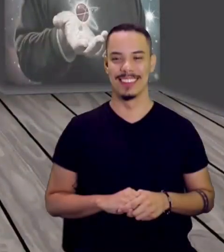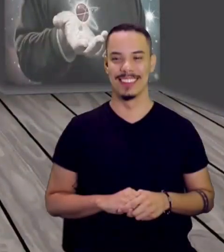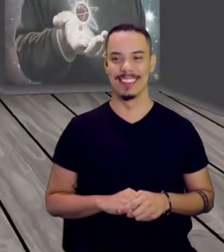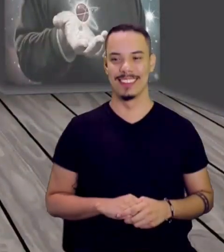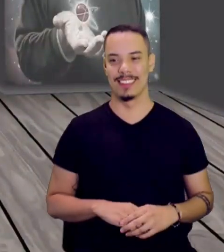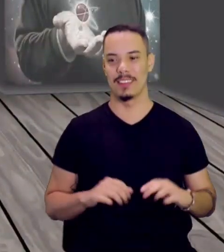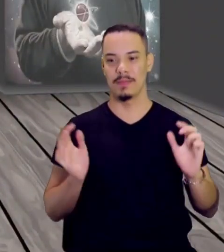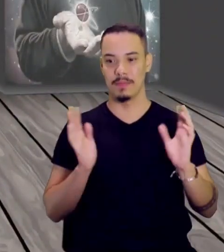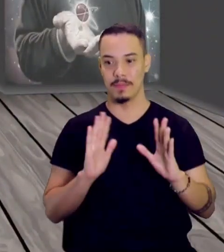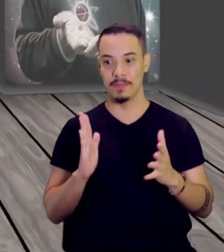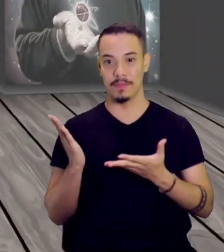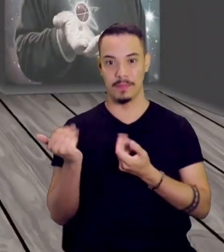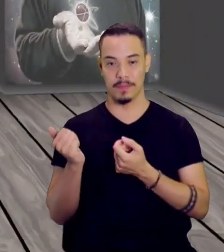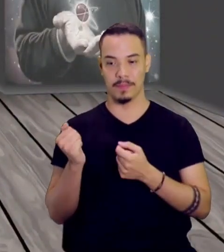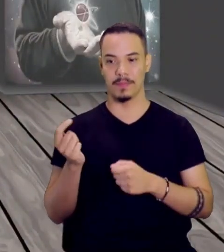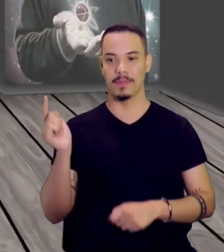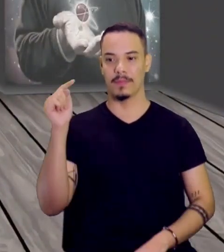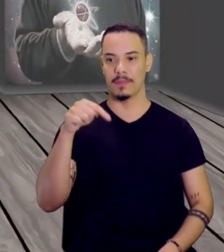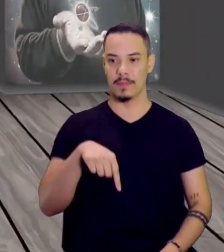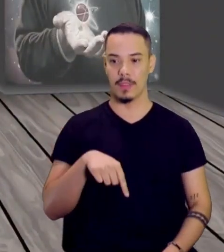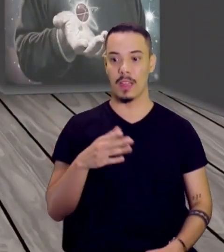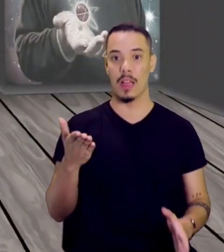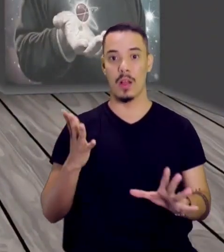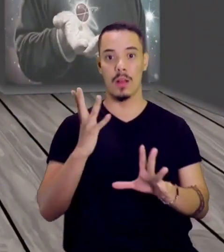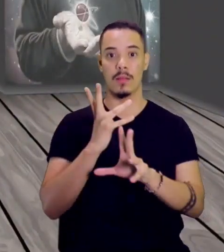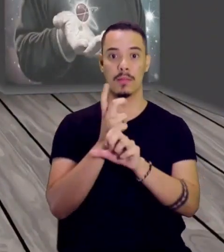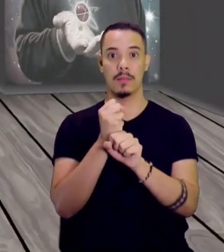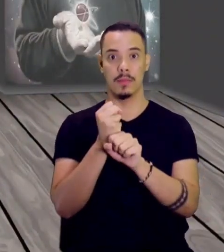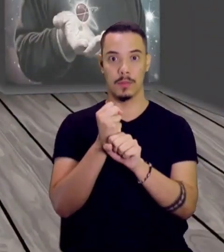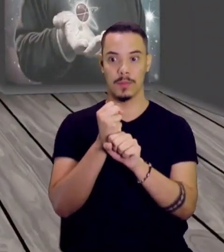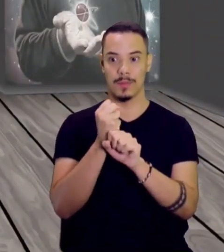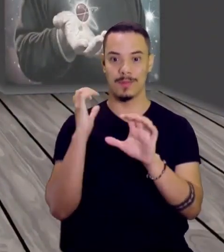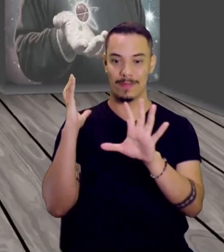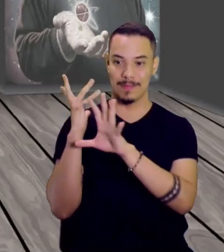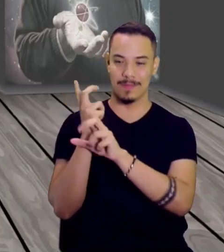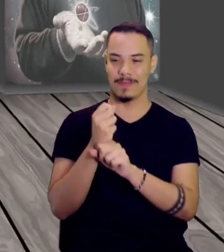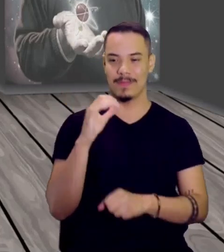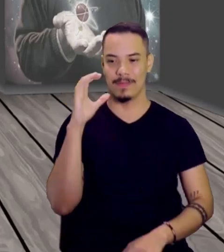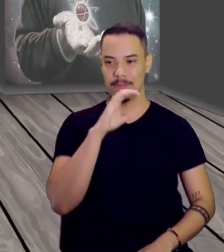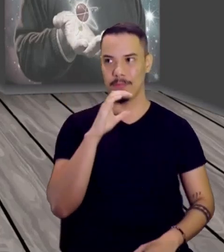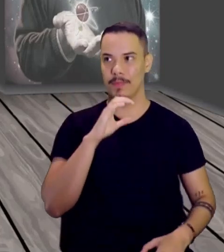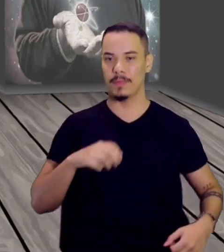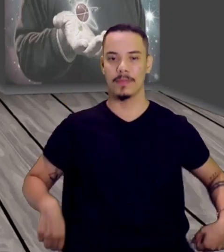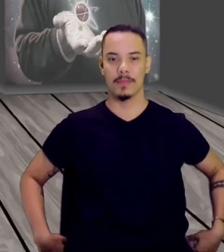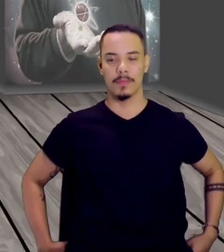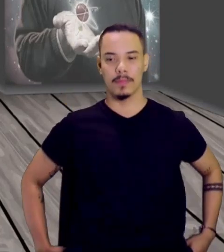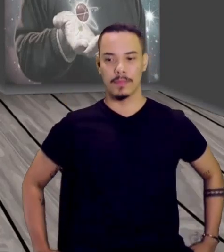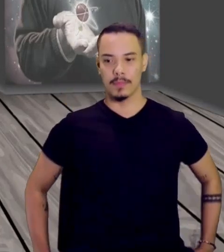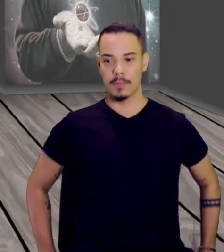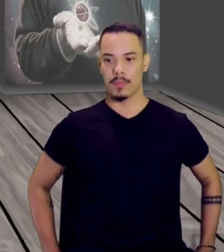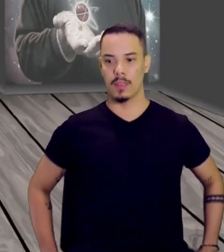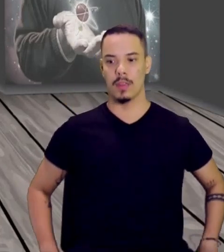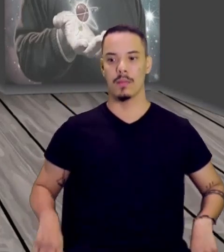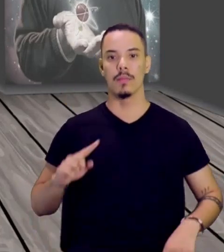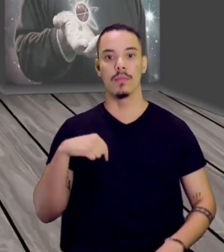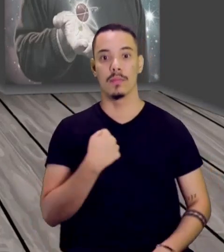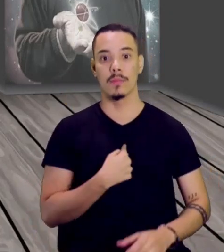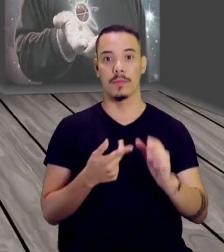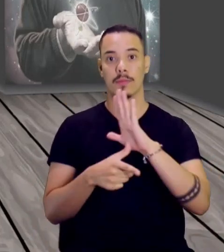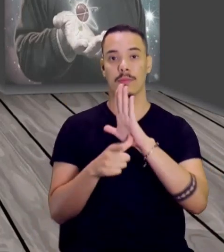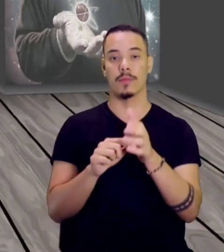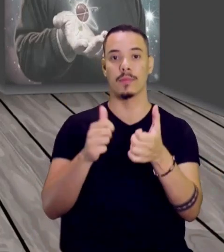E aí, jovens, estamos aí para o nosso Resumex, né? Resumex, exatamente. Onde nós estávamos falando na aula